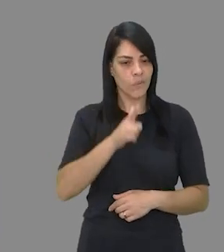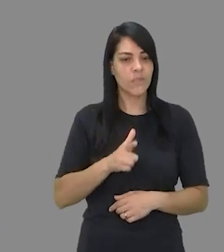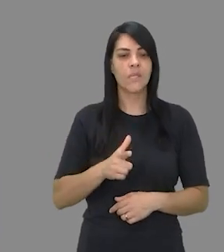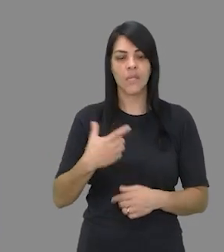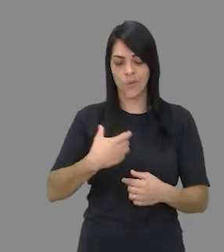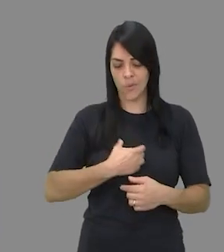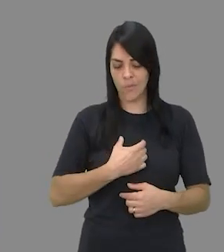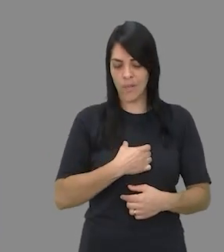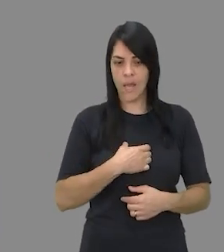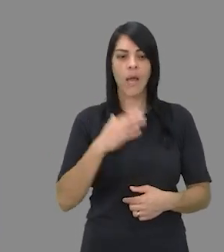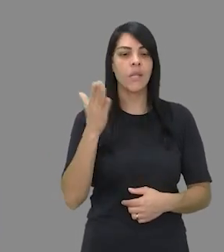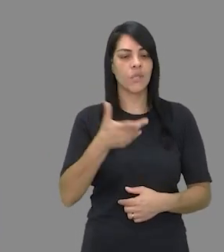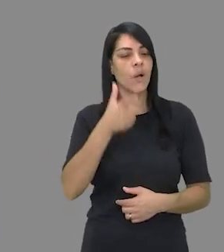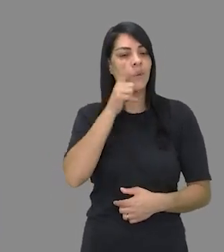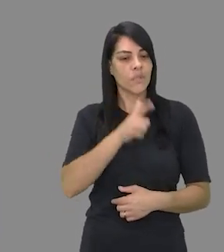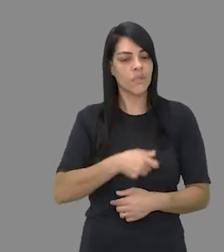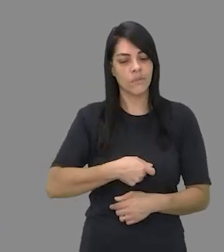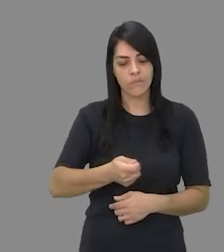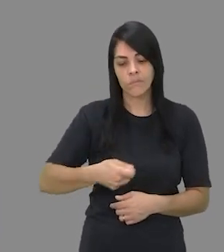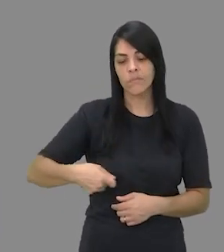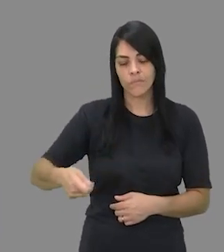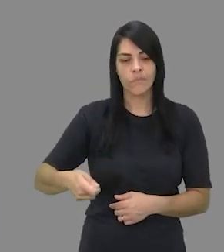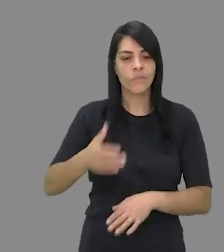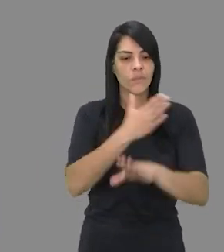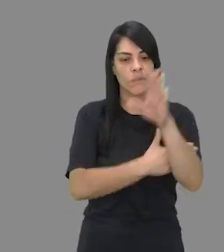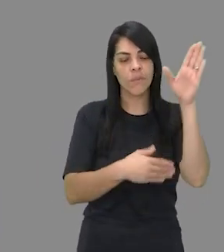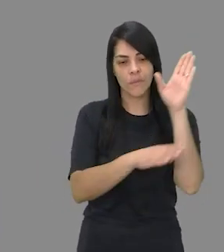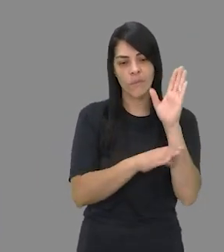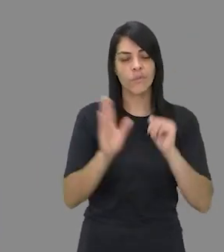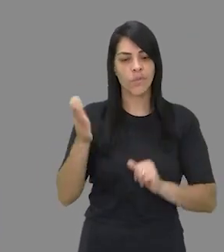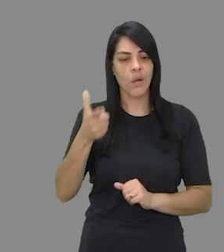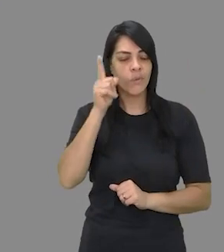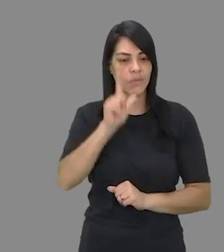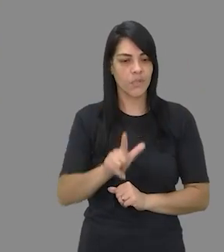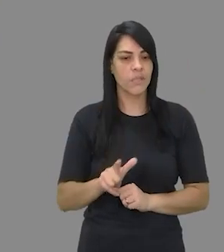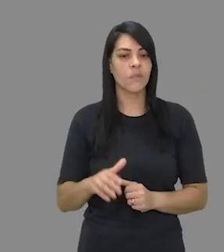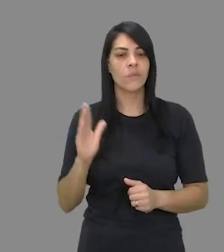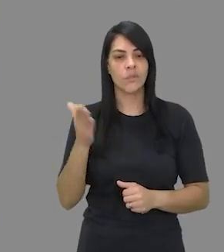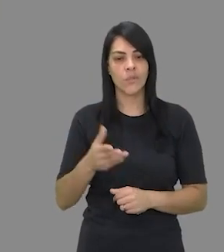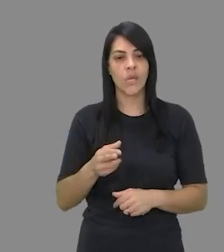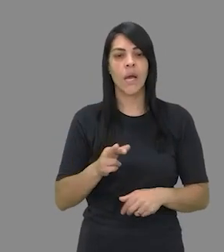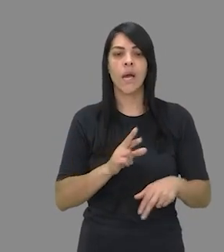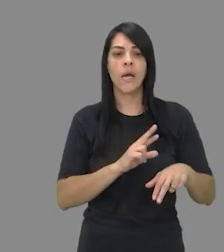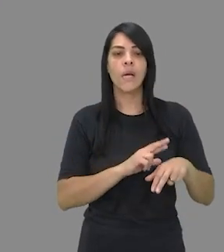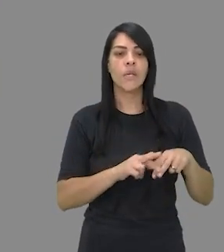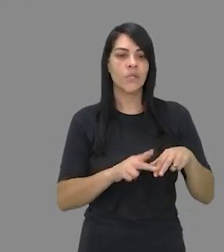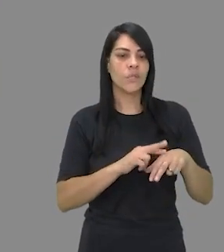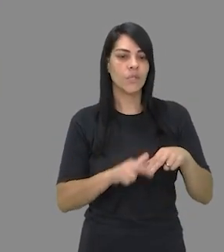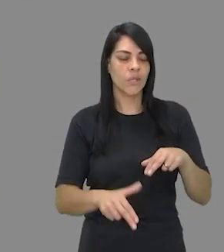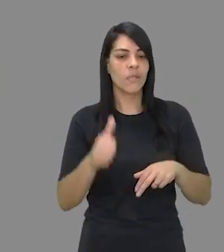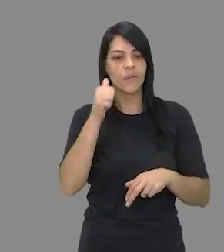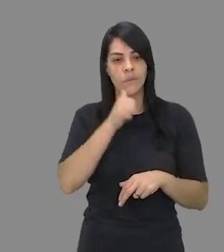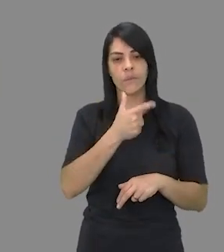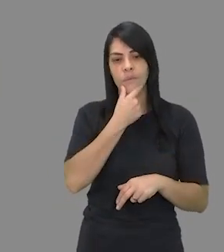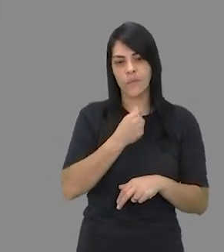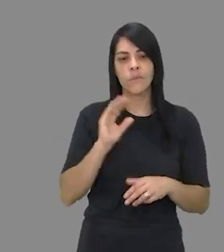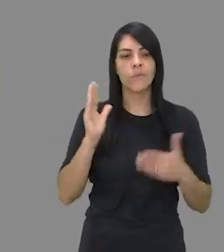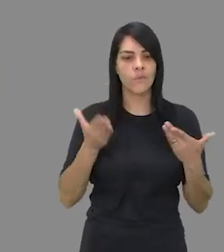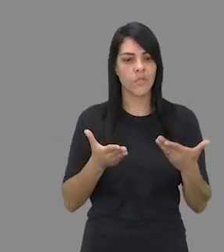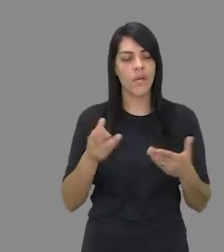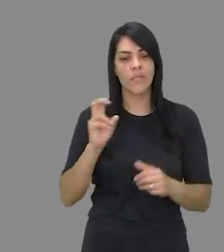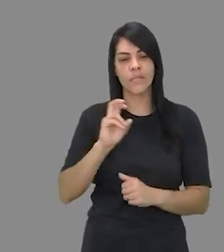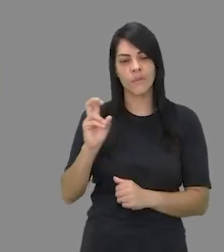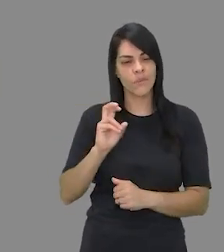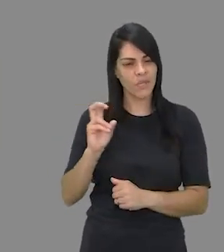esporte paralímpico, aí do tênis de mesa. Deixa eu ver, já falei do gênero masculino e feminino. As partidas geralmente são